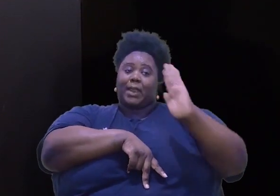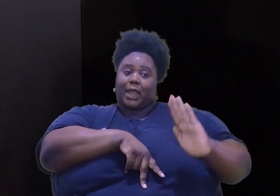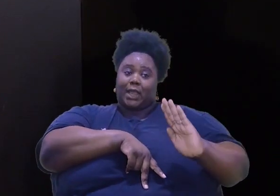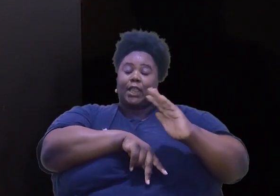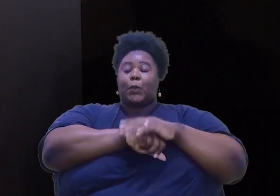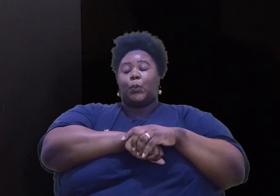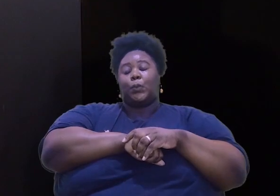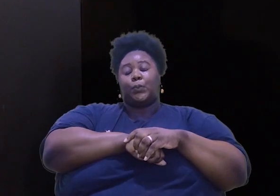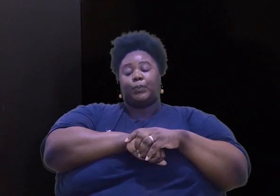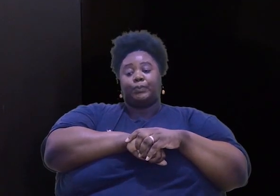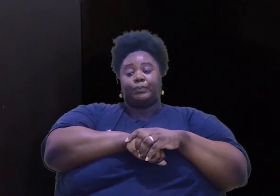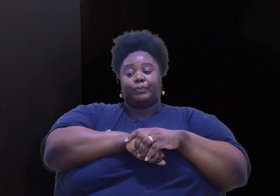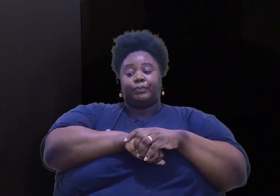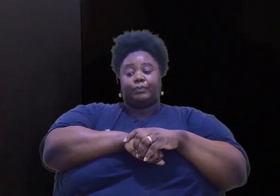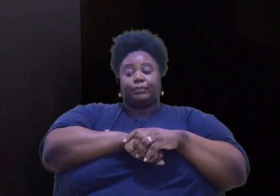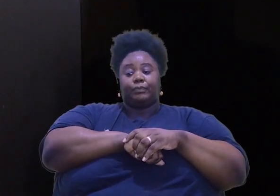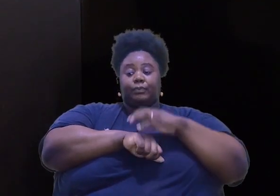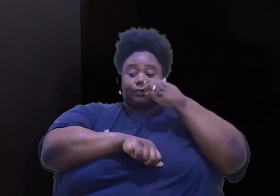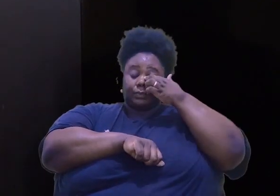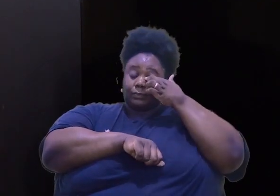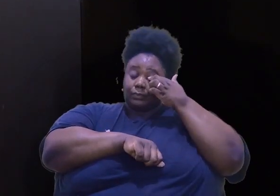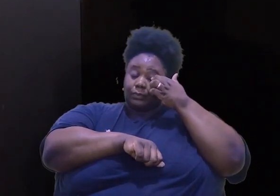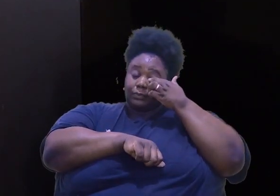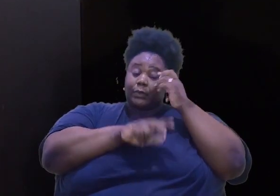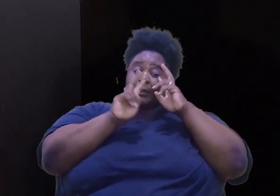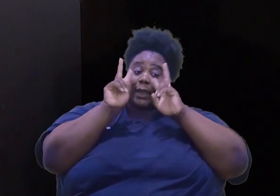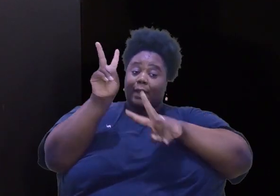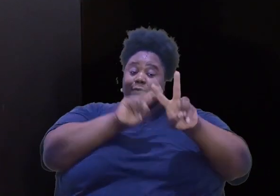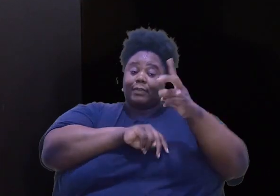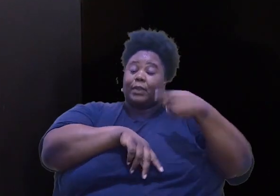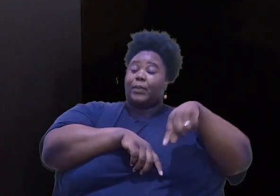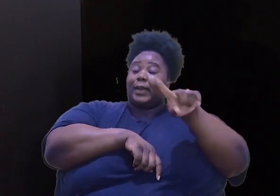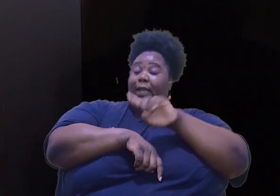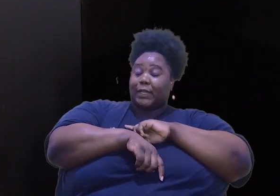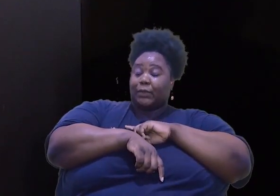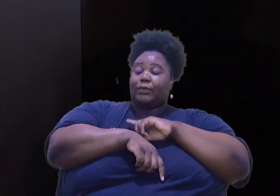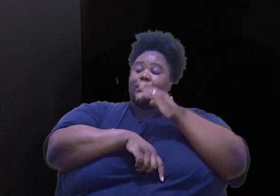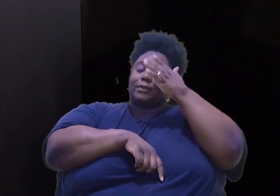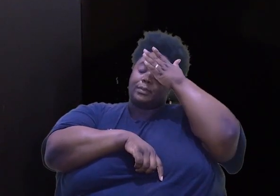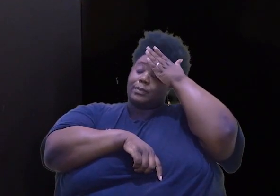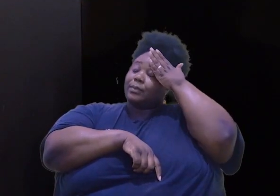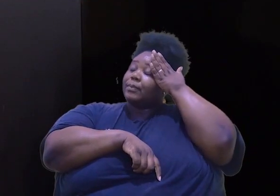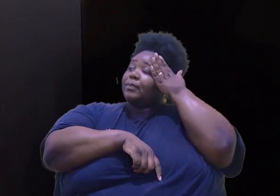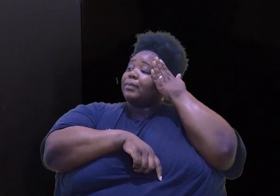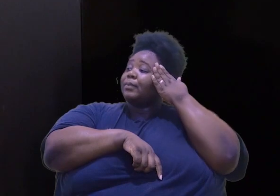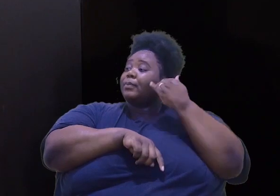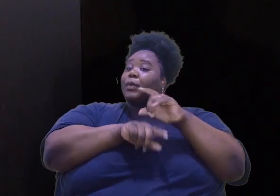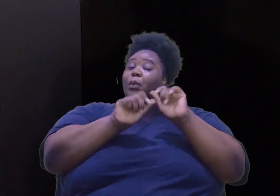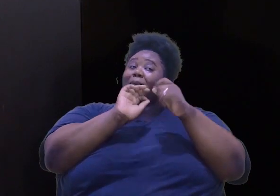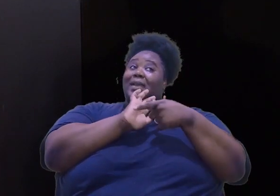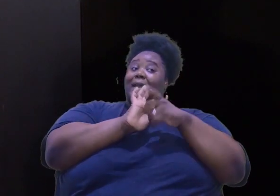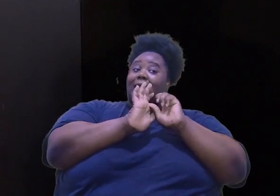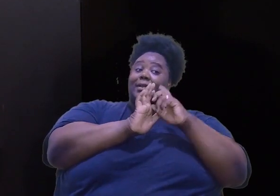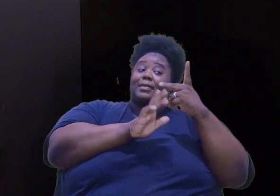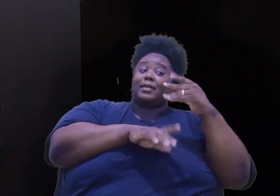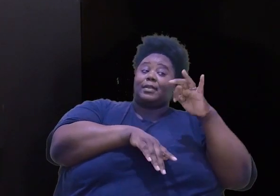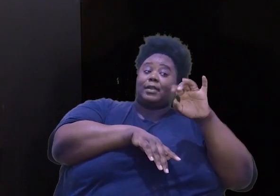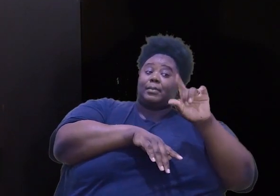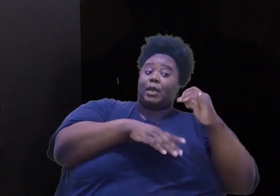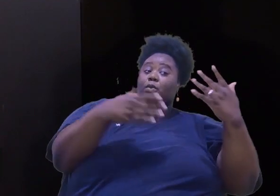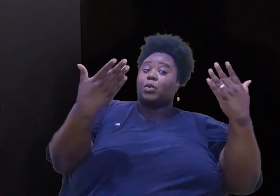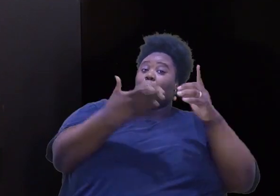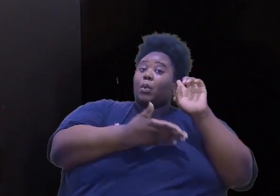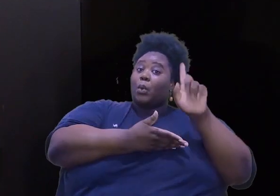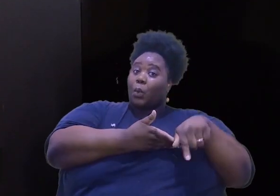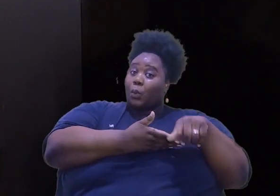para essa condição que é nossa, né? O que era chamado de pardescência, hoje